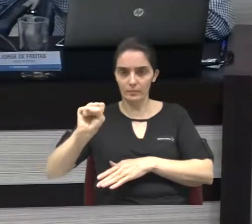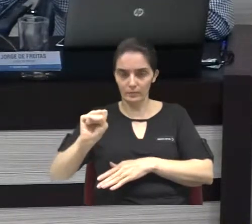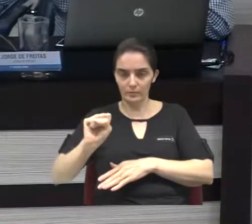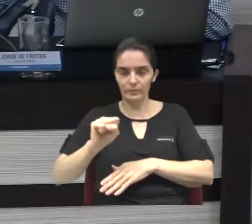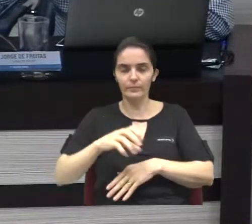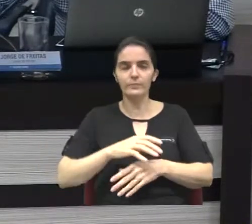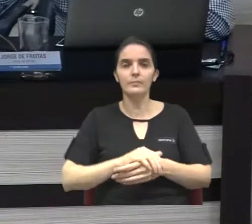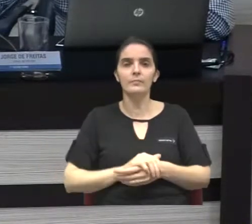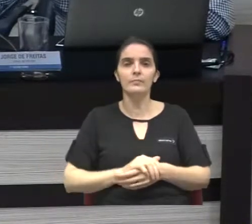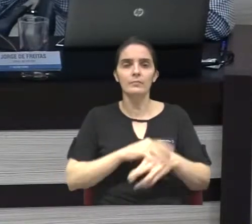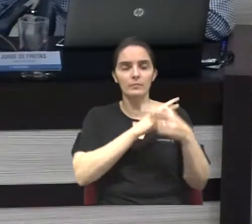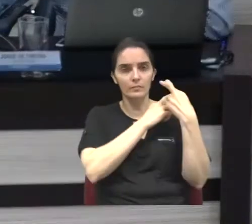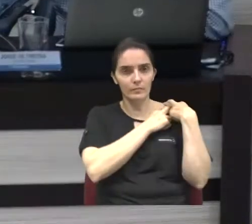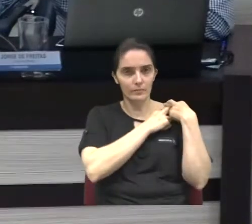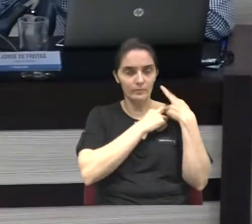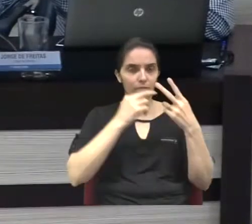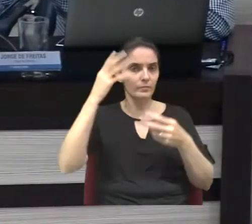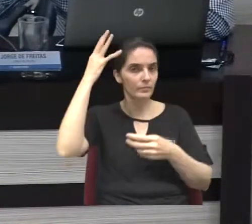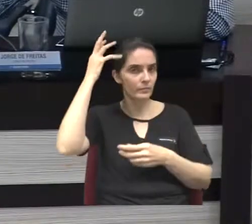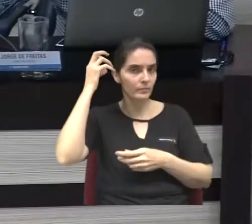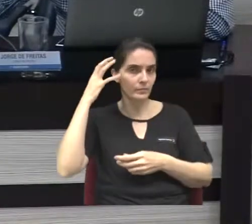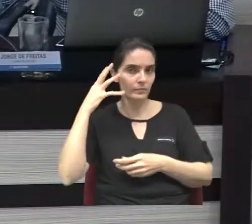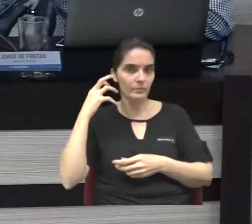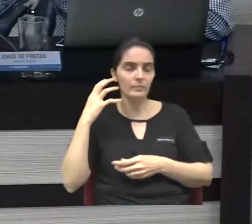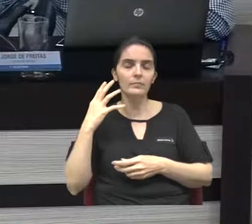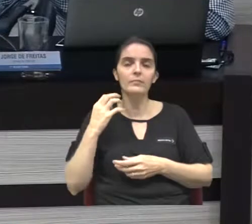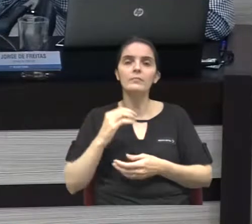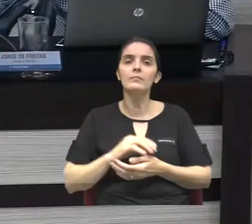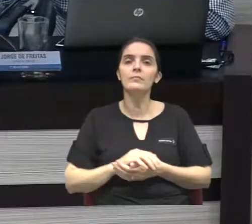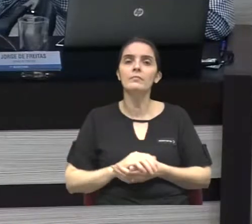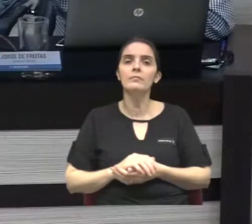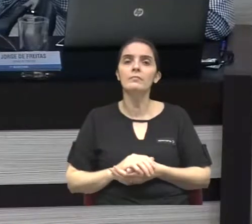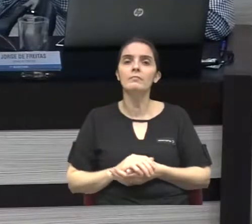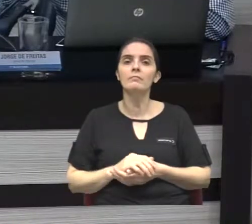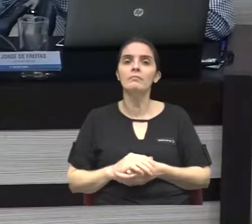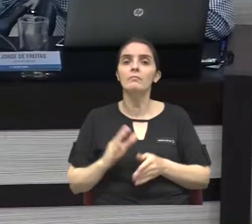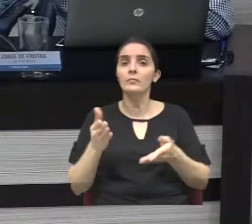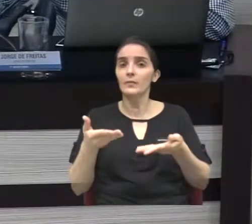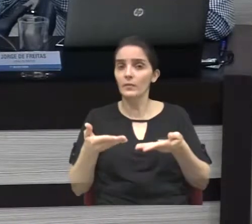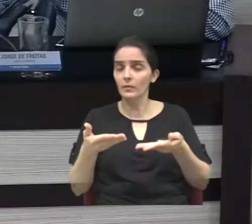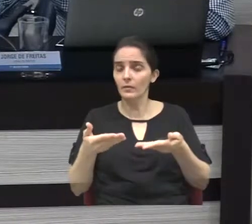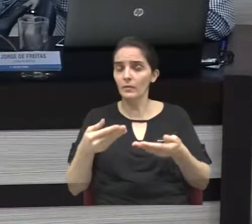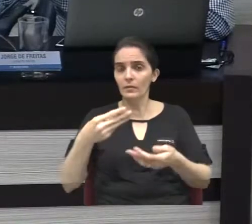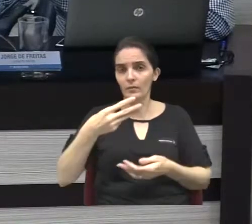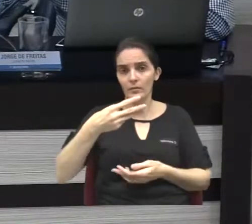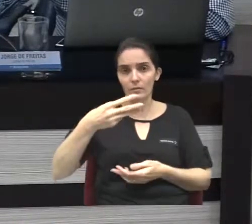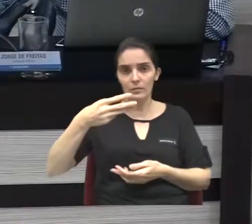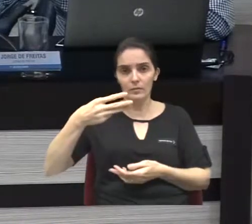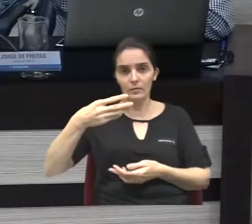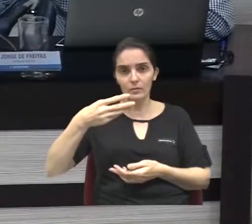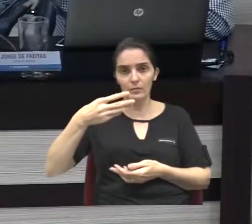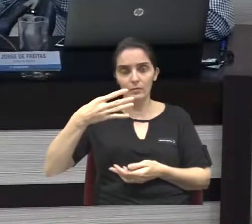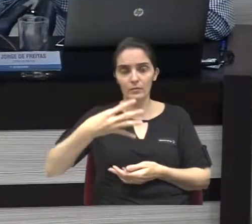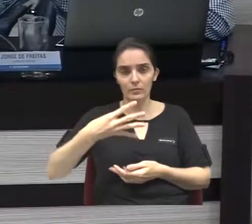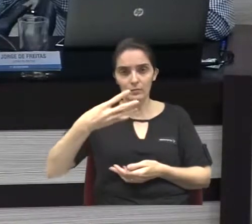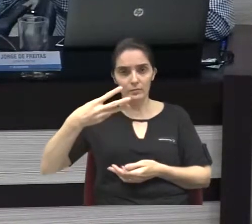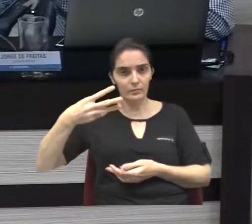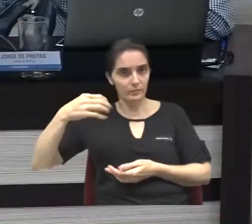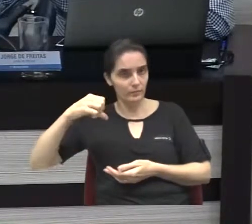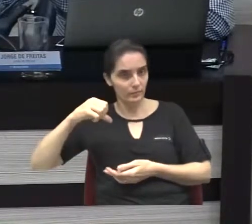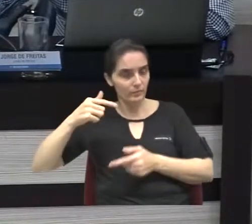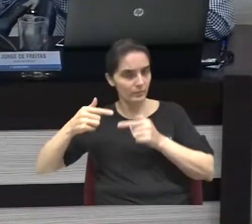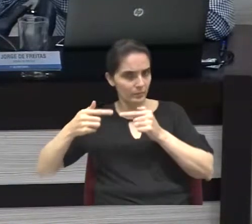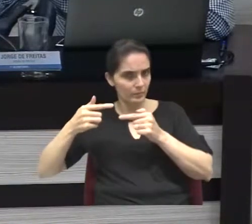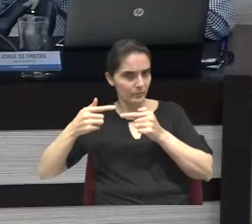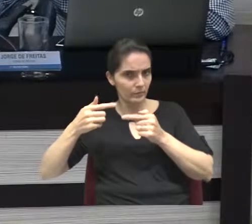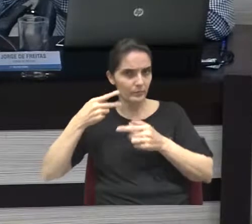Autoria, vereadora Lu Bogo. O requerimento 439, barra 19, está em discussão. Algum vereador deseja discutir o requerimento?